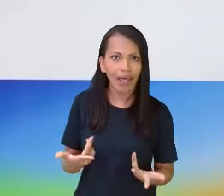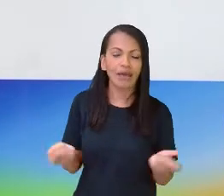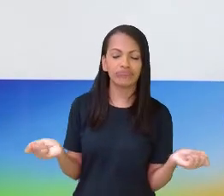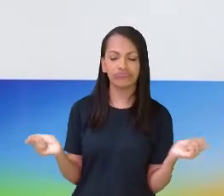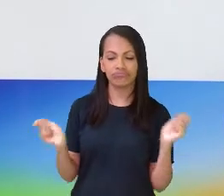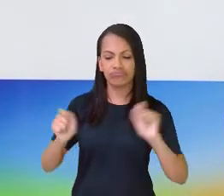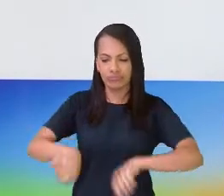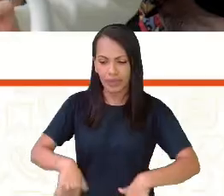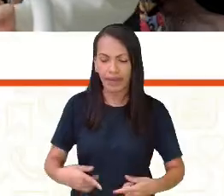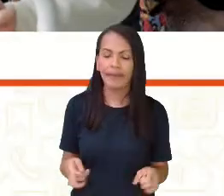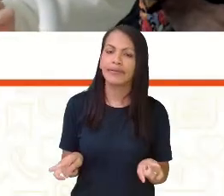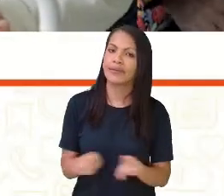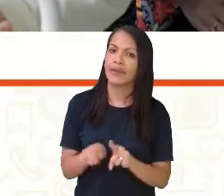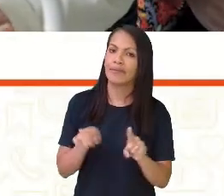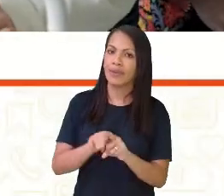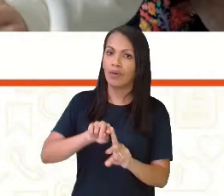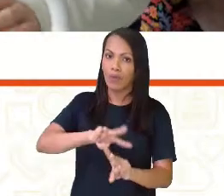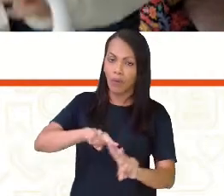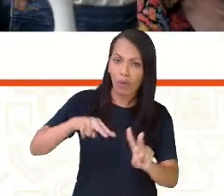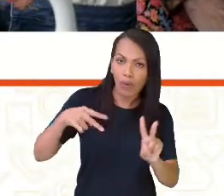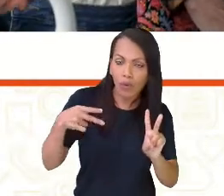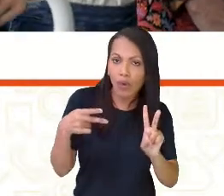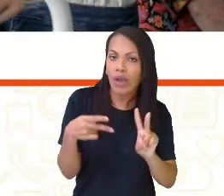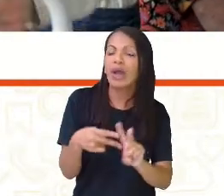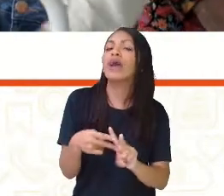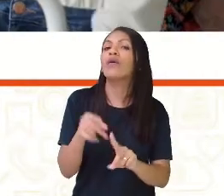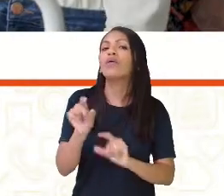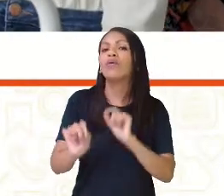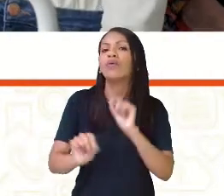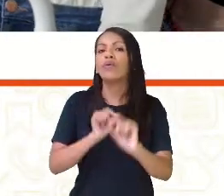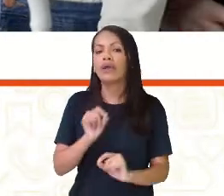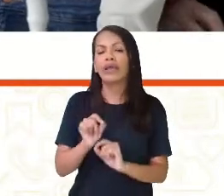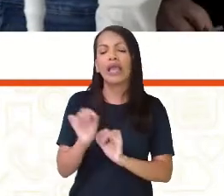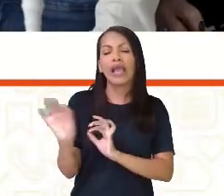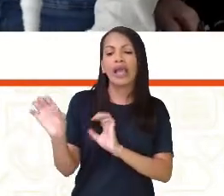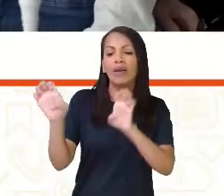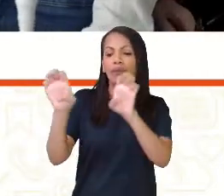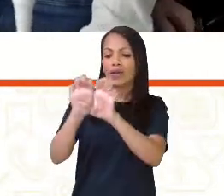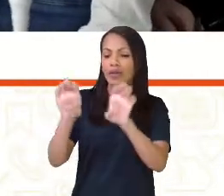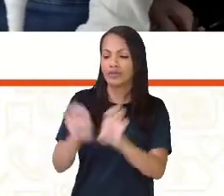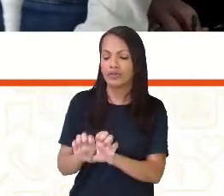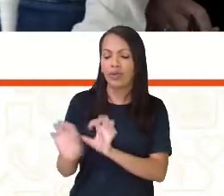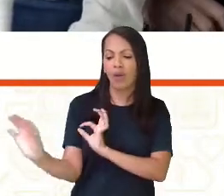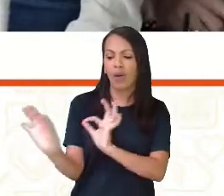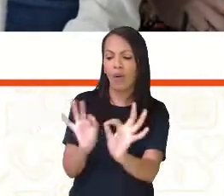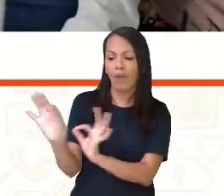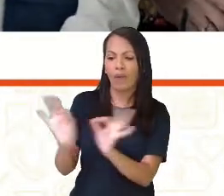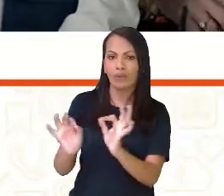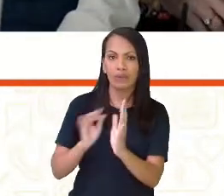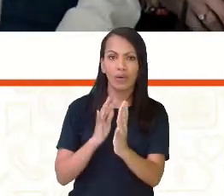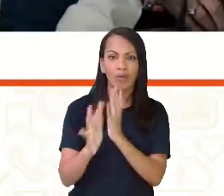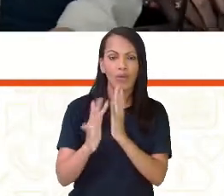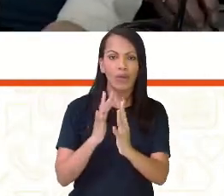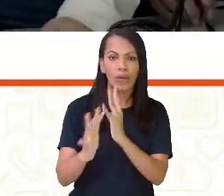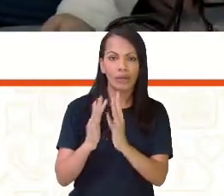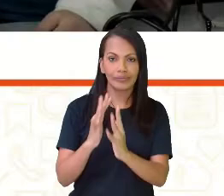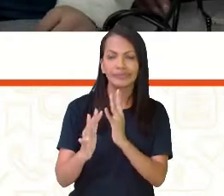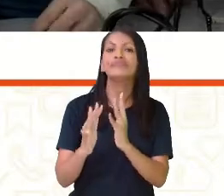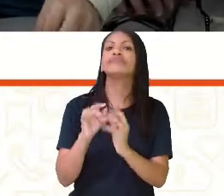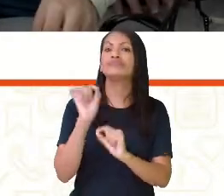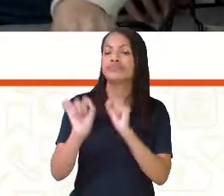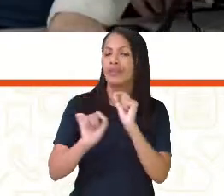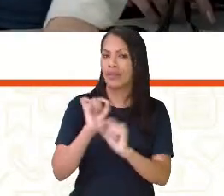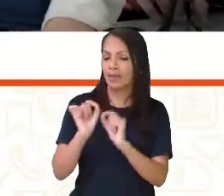Os recursos materiais, né? Quando a gente fala em estruturar uma dinâmica que vai